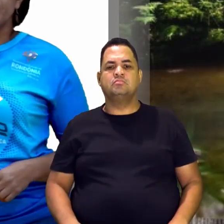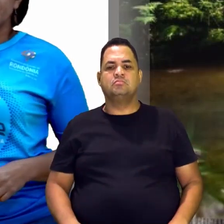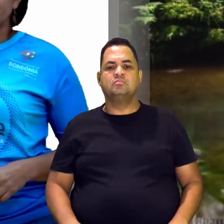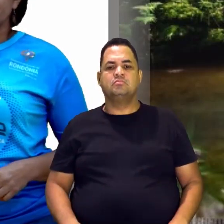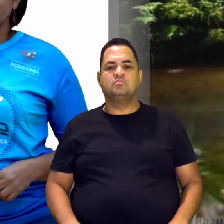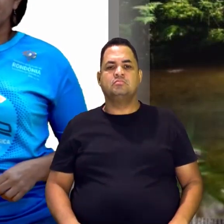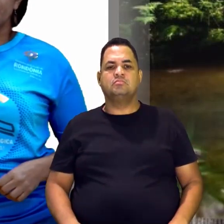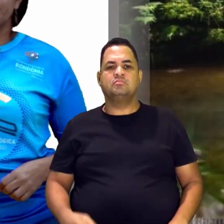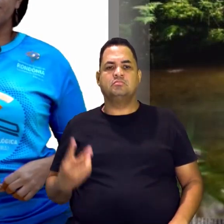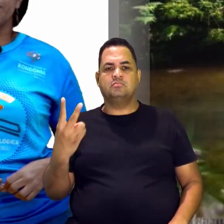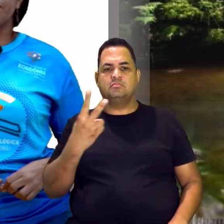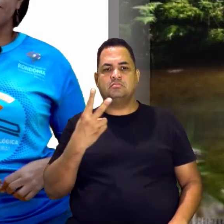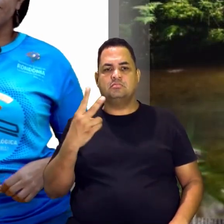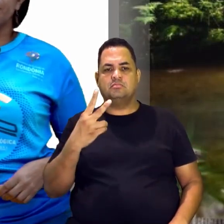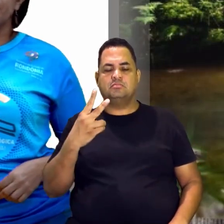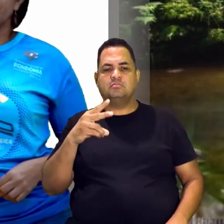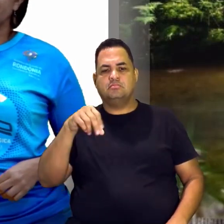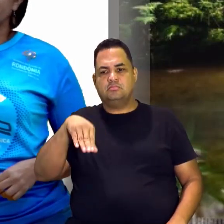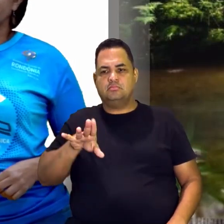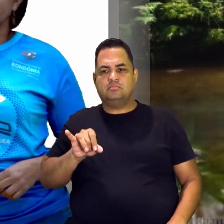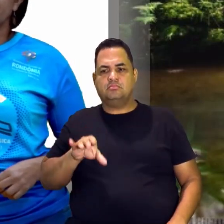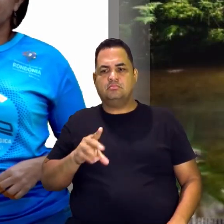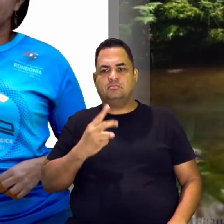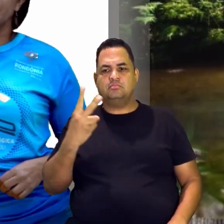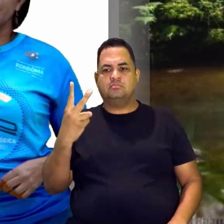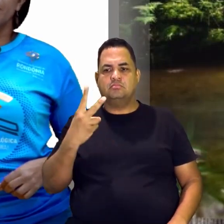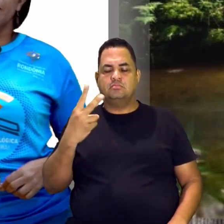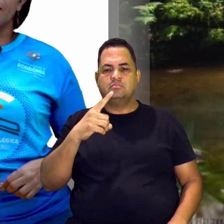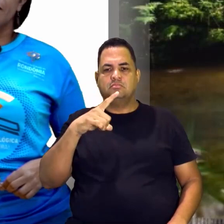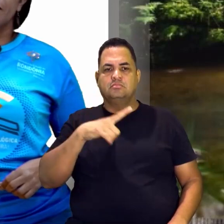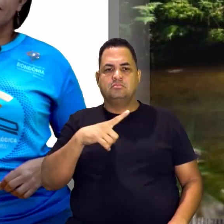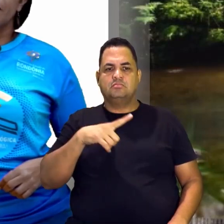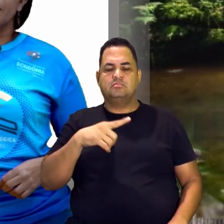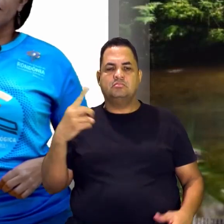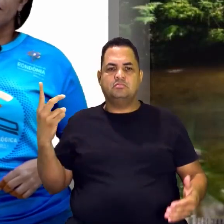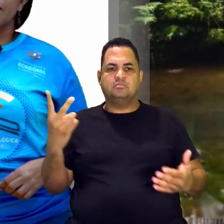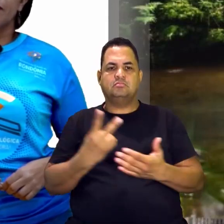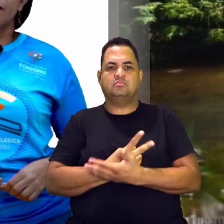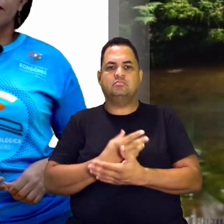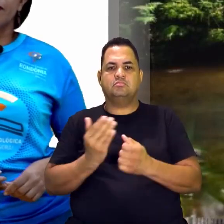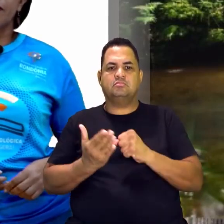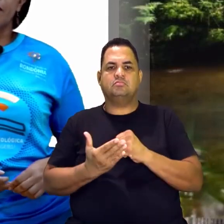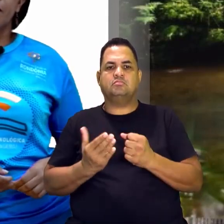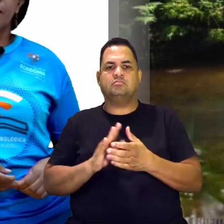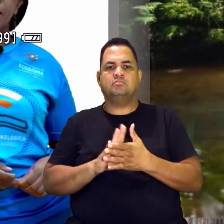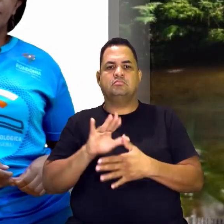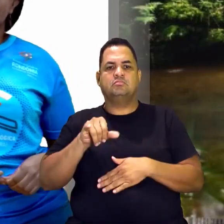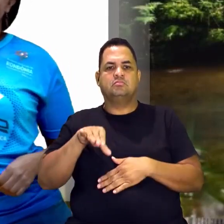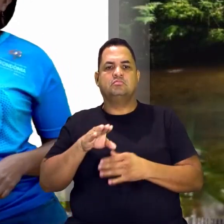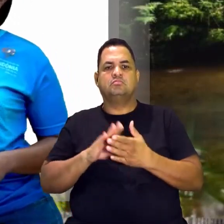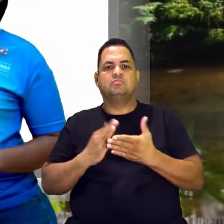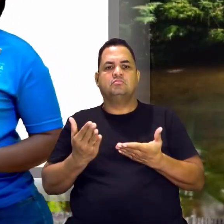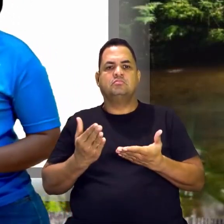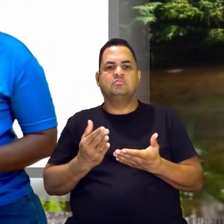E da segunda fase da meiose, que é a meiose 2, vai acontecer basicamente uma mitose que vai